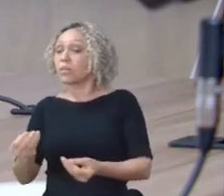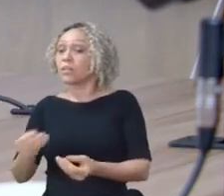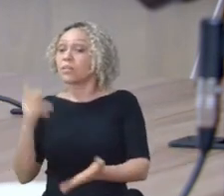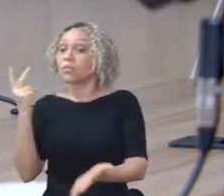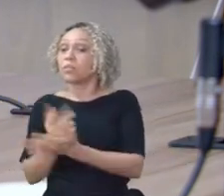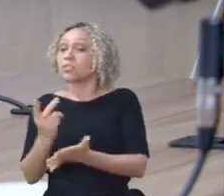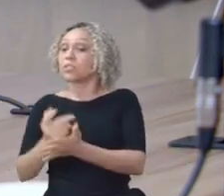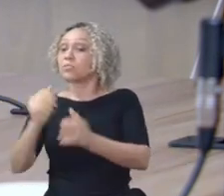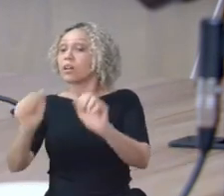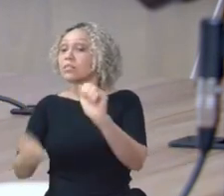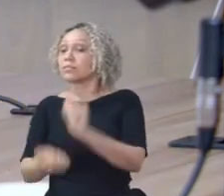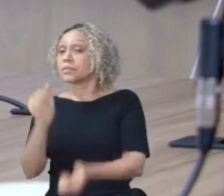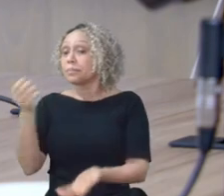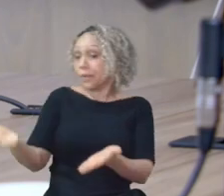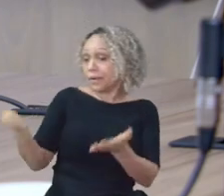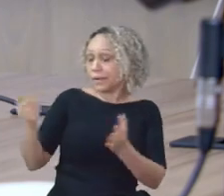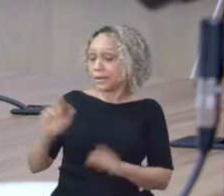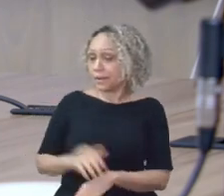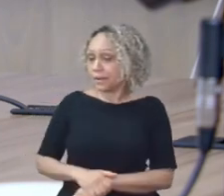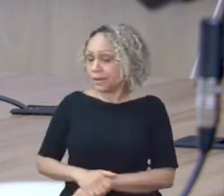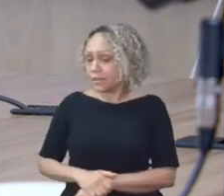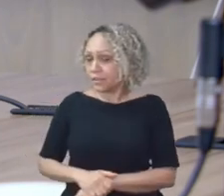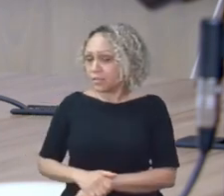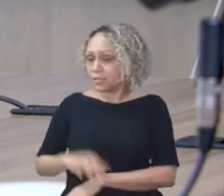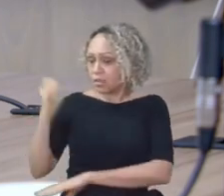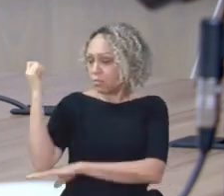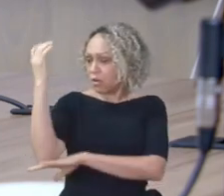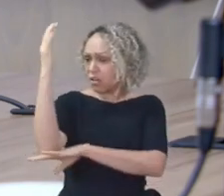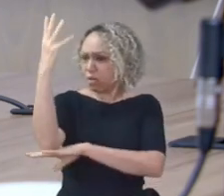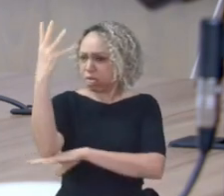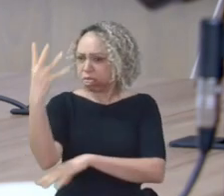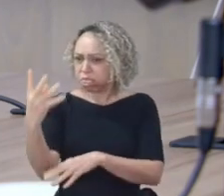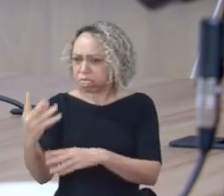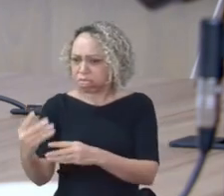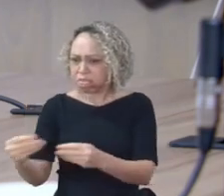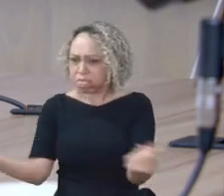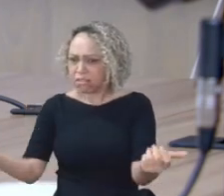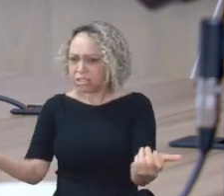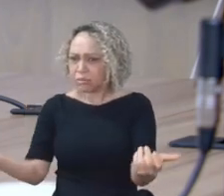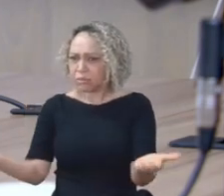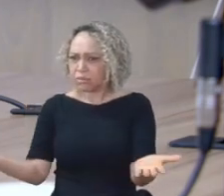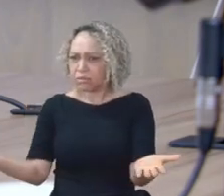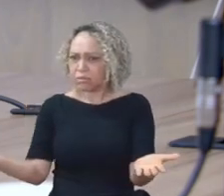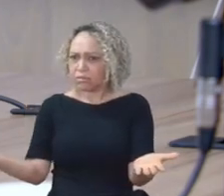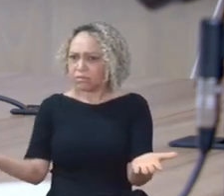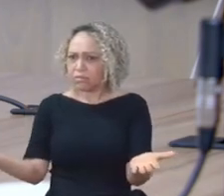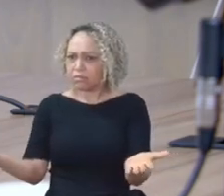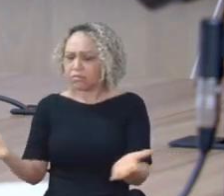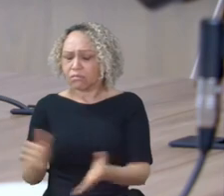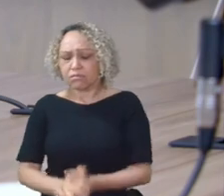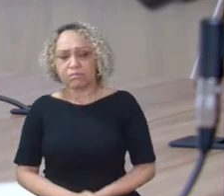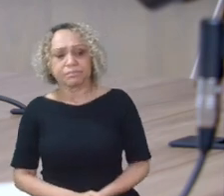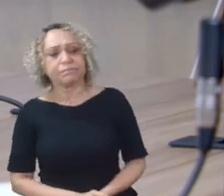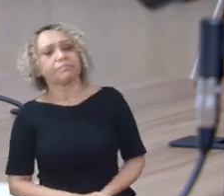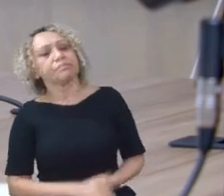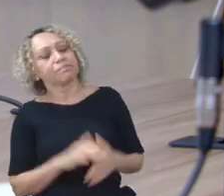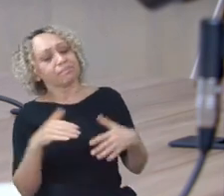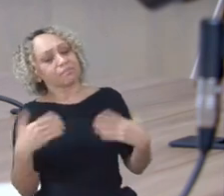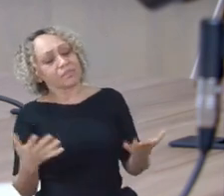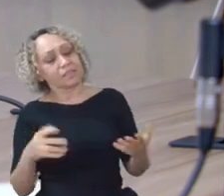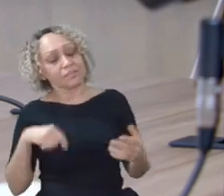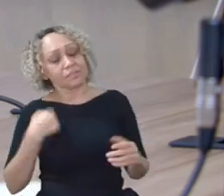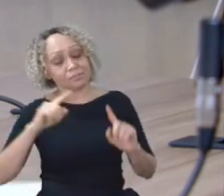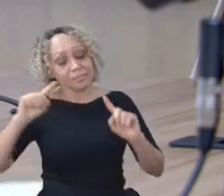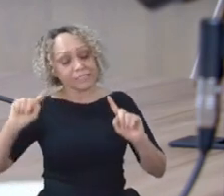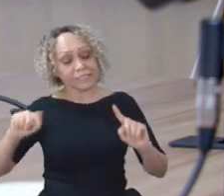né? Barreiras em relação a esses empreendimentos. Então, a gente tem sido muito atacado, assim, né? Nesse sentido